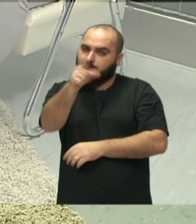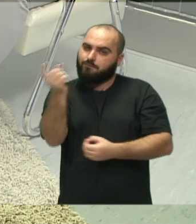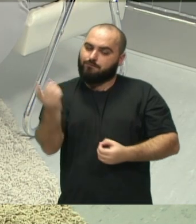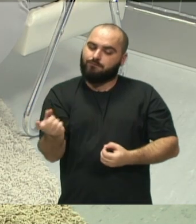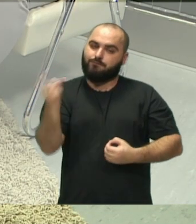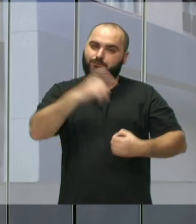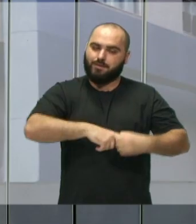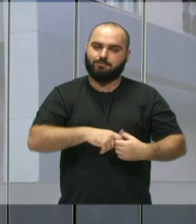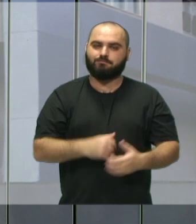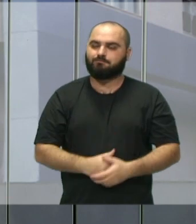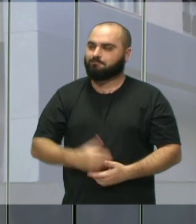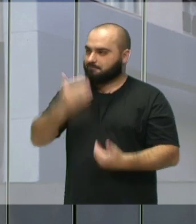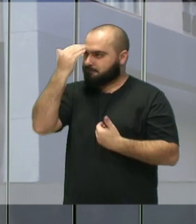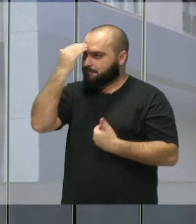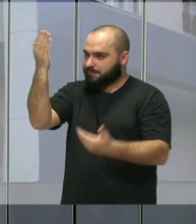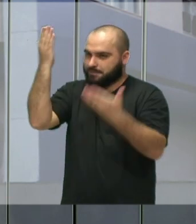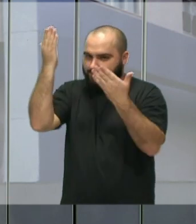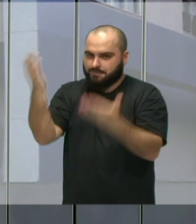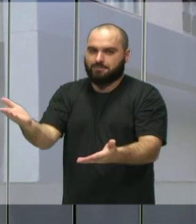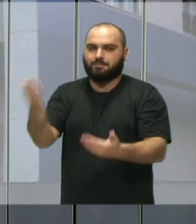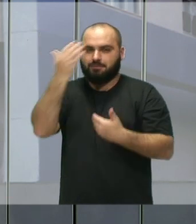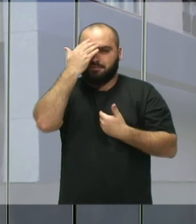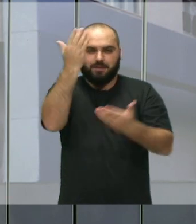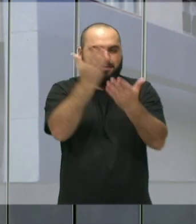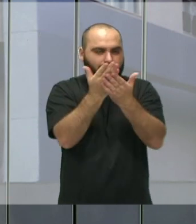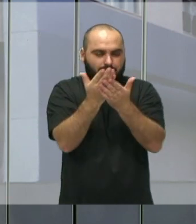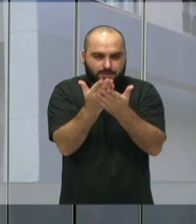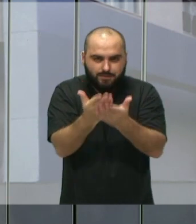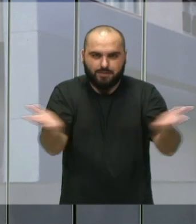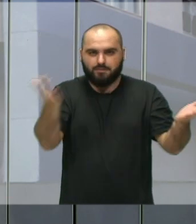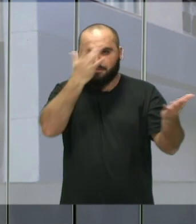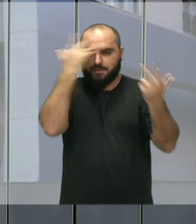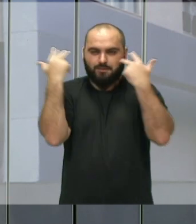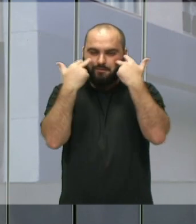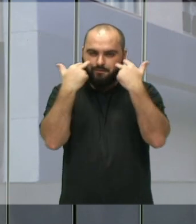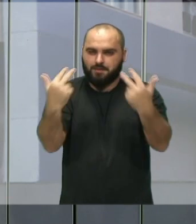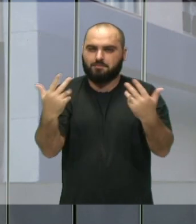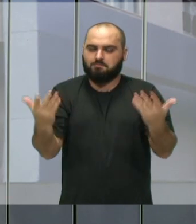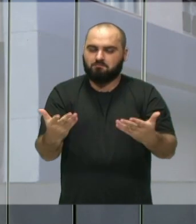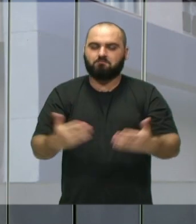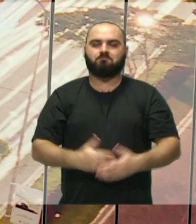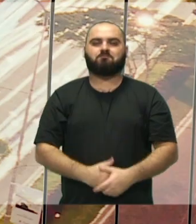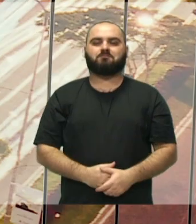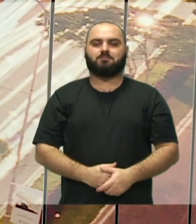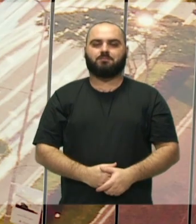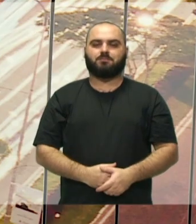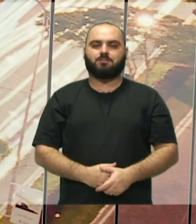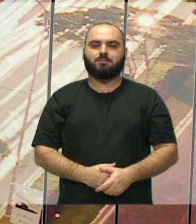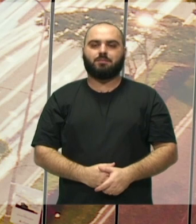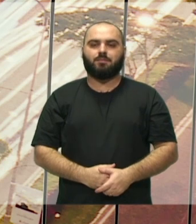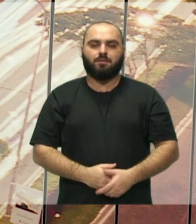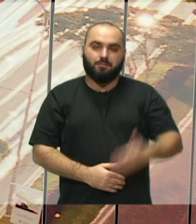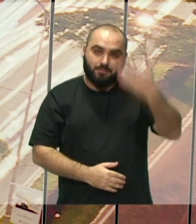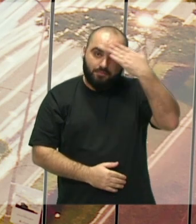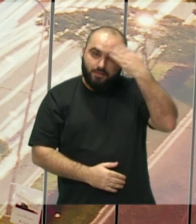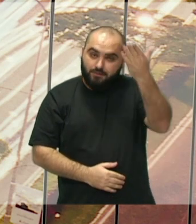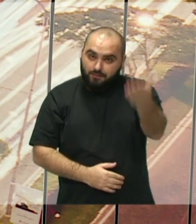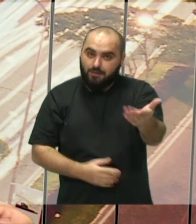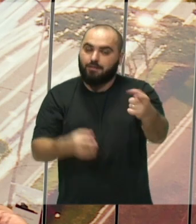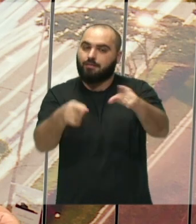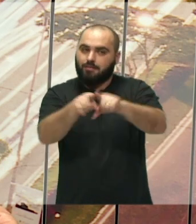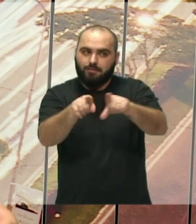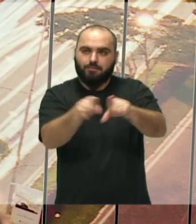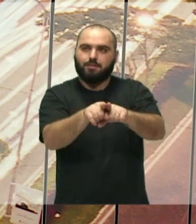aqui. Maurício, muito obrigado. Obrigado a todos os nossos telespectadores aí por nos acompanharem. Obrigado a você também